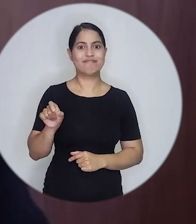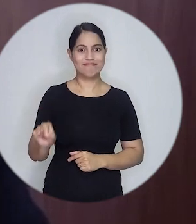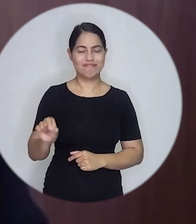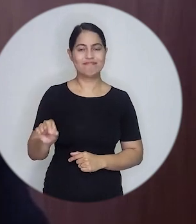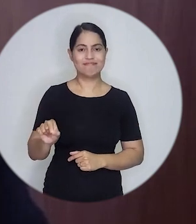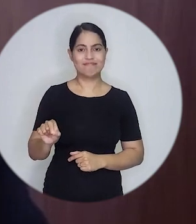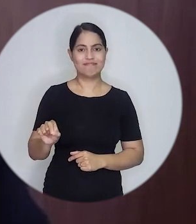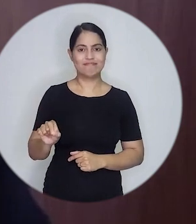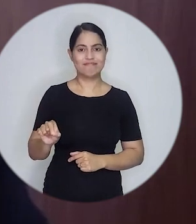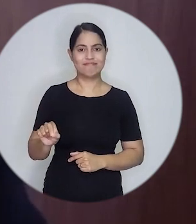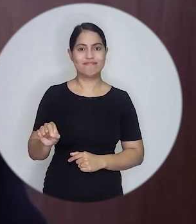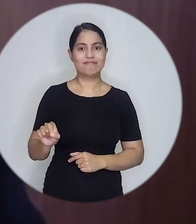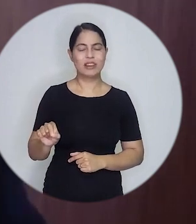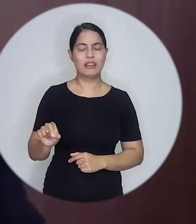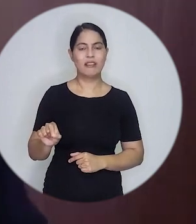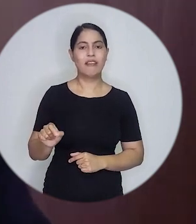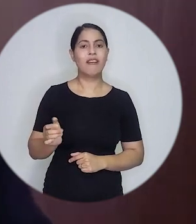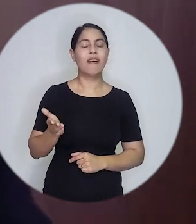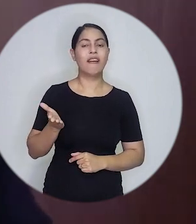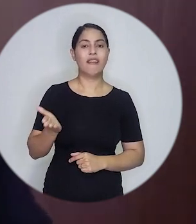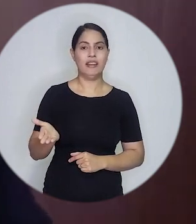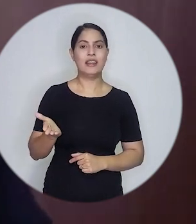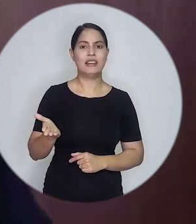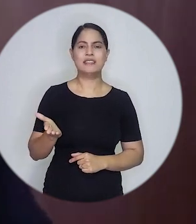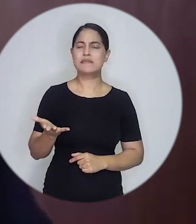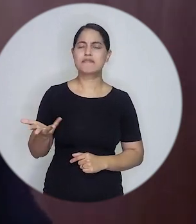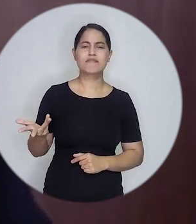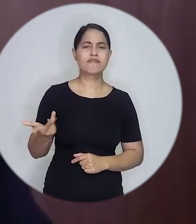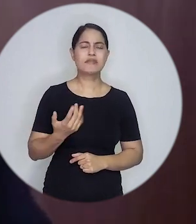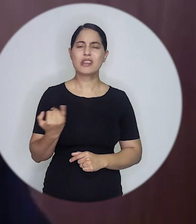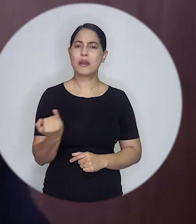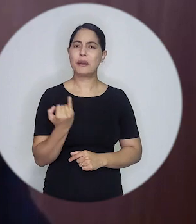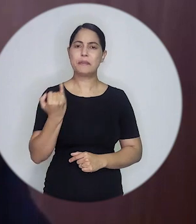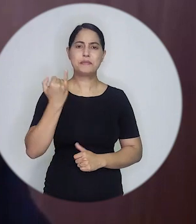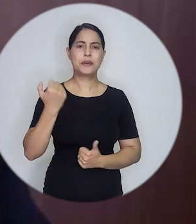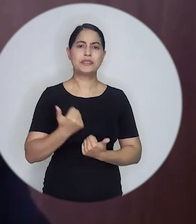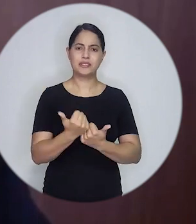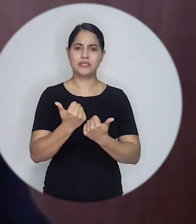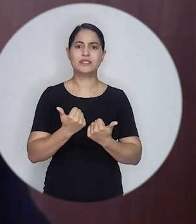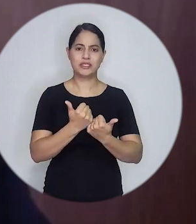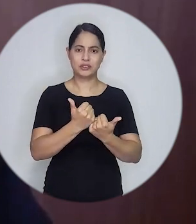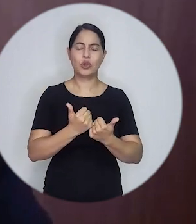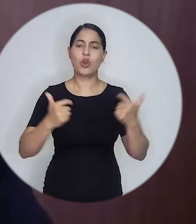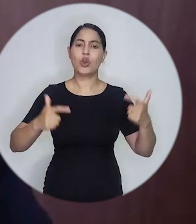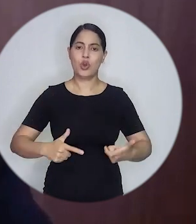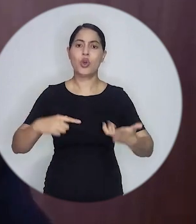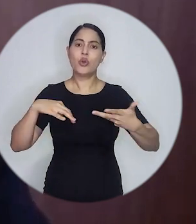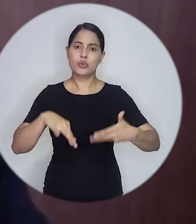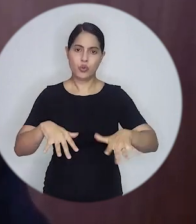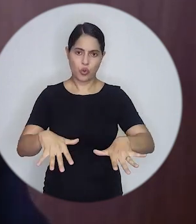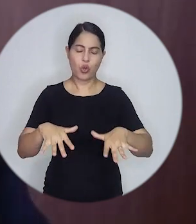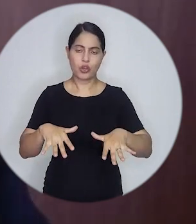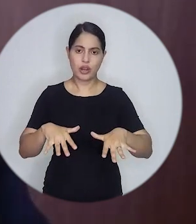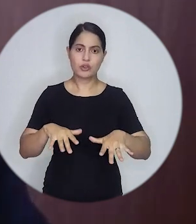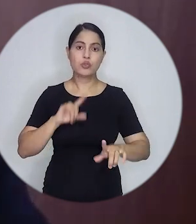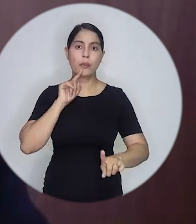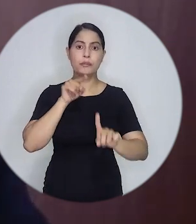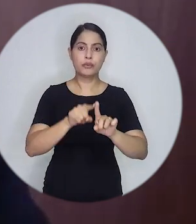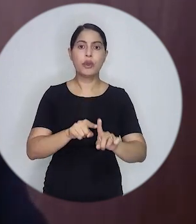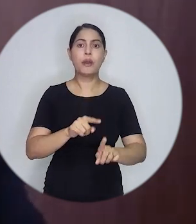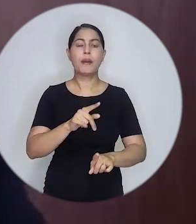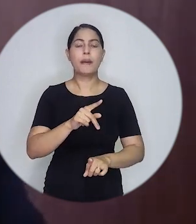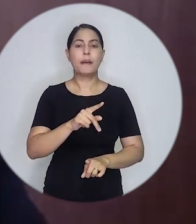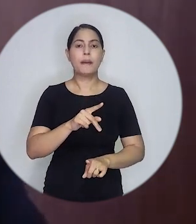uma dedicação específica a auxiliar o nosso Congresso